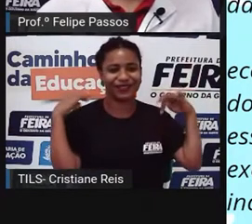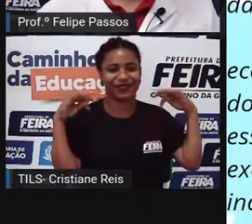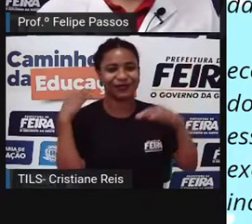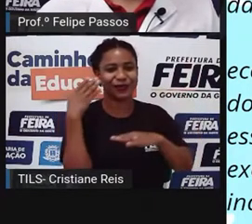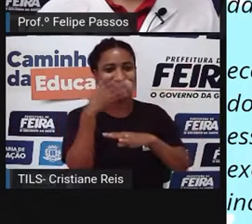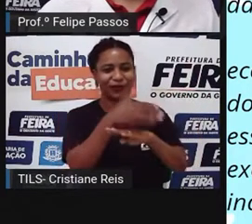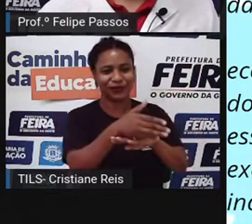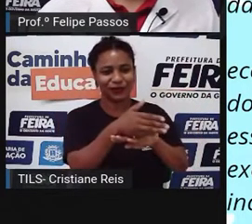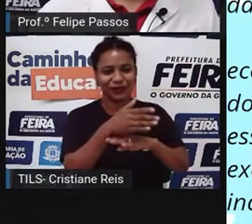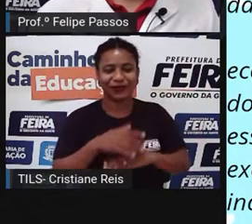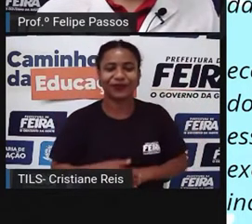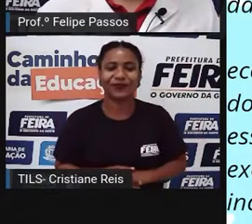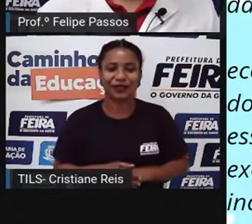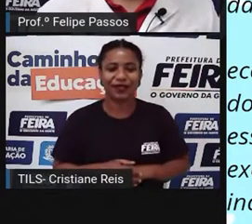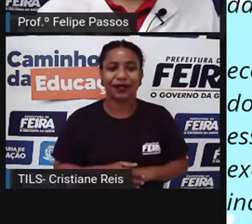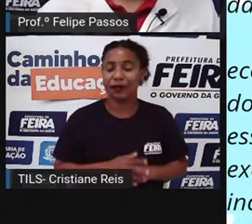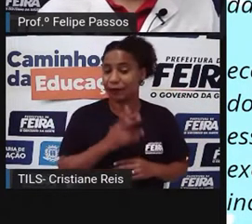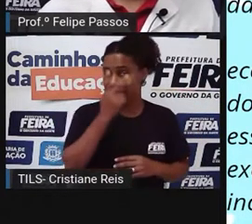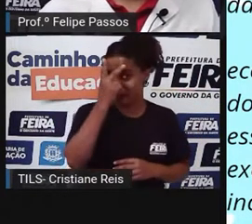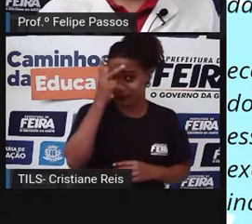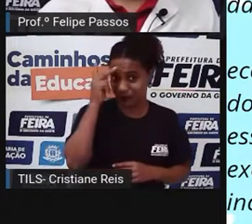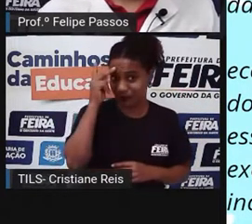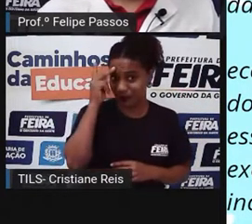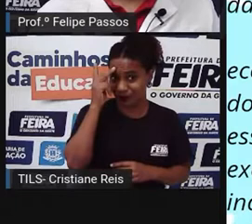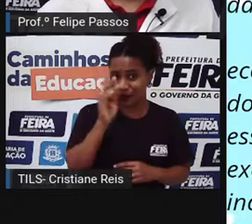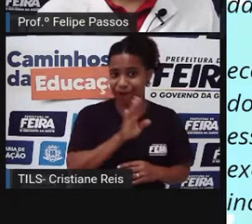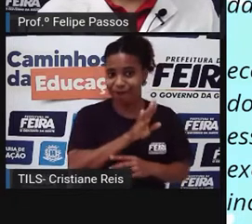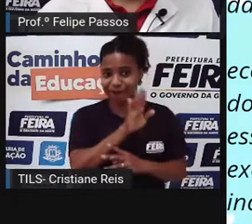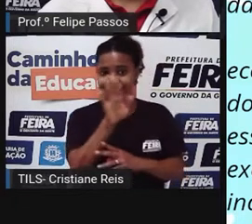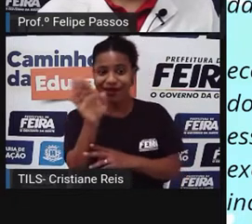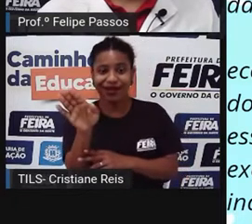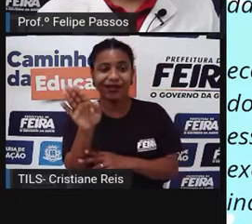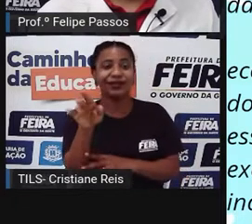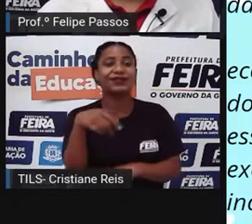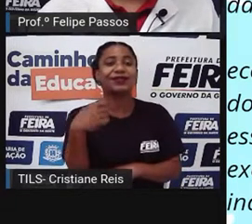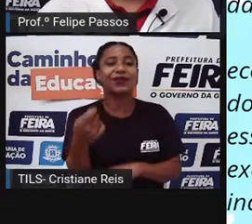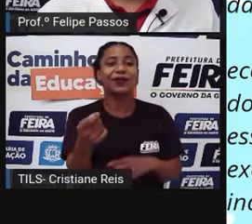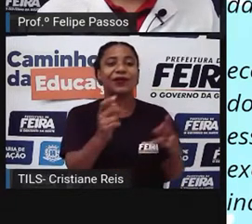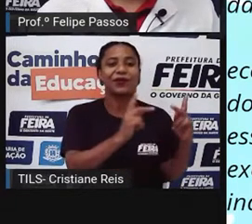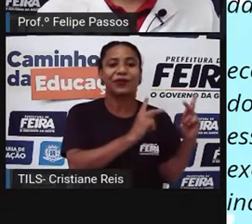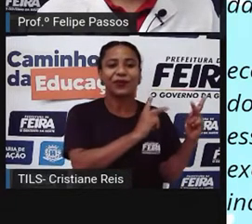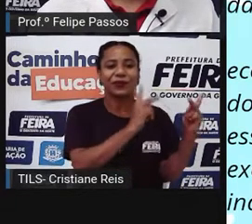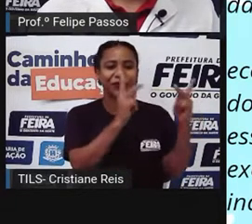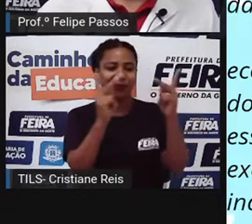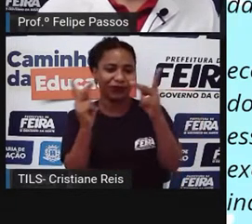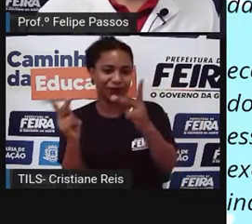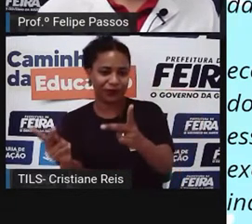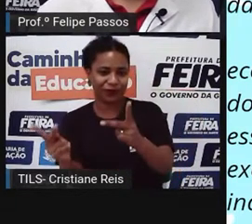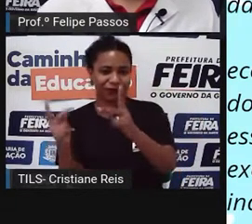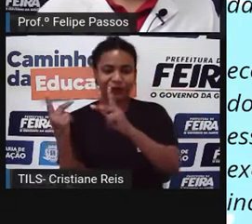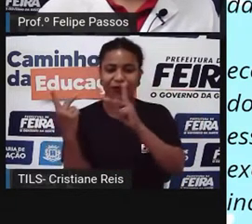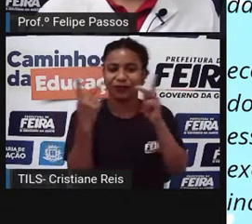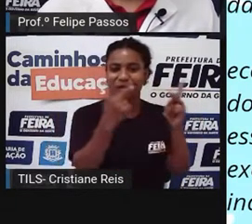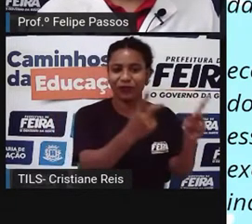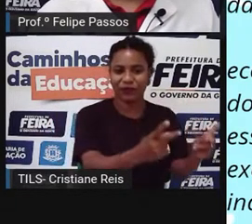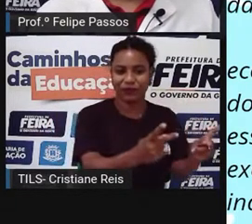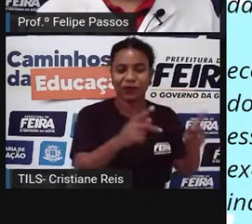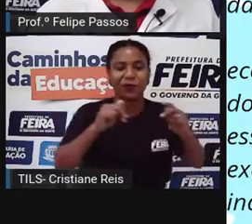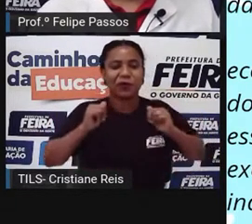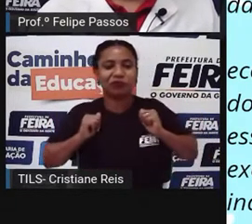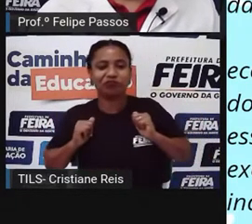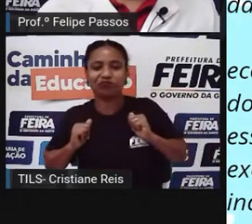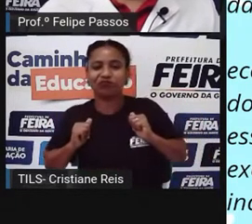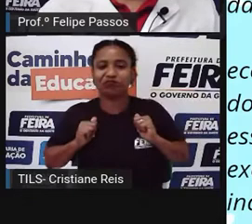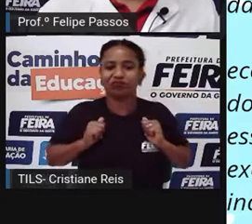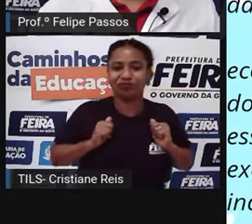essas pessoas se dá o nome de visitantes, nomenclatura que inclui turistas e excursionistas, residentes ou não